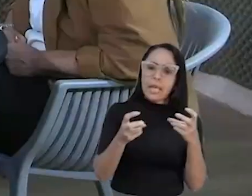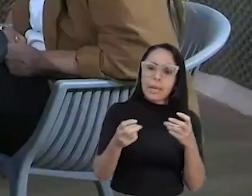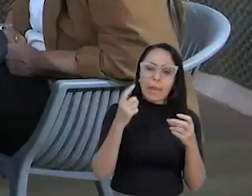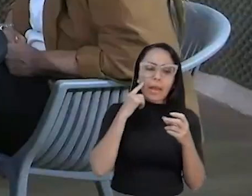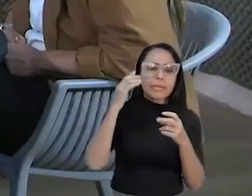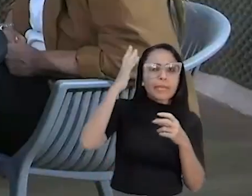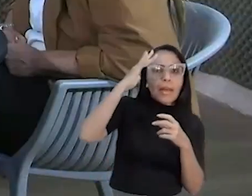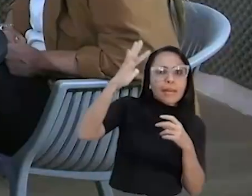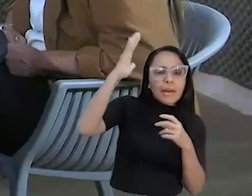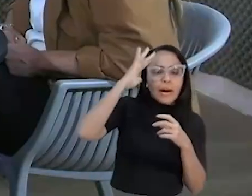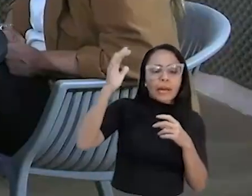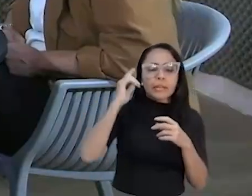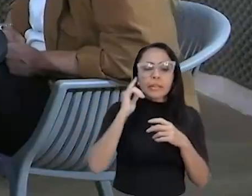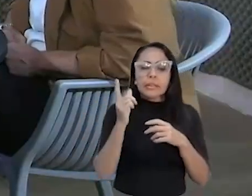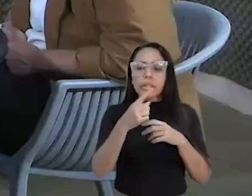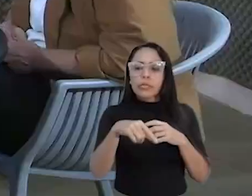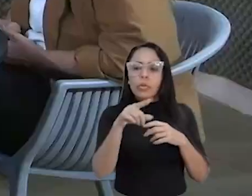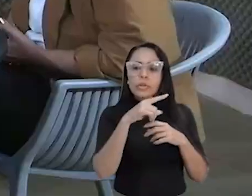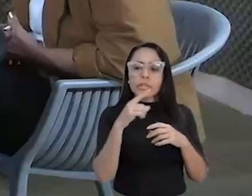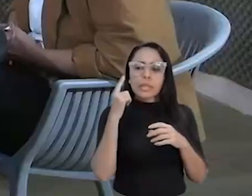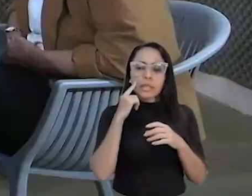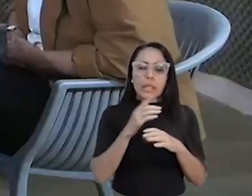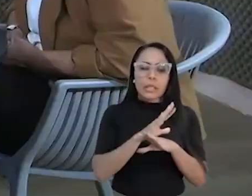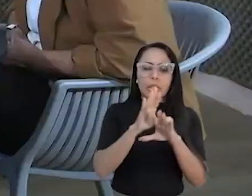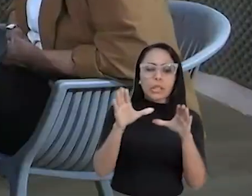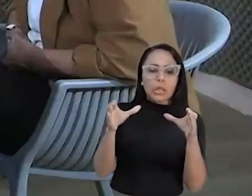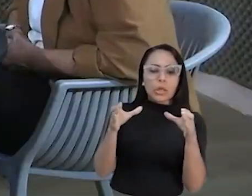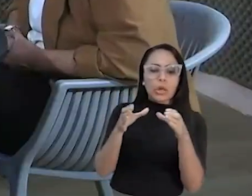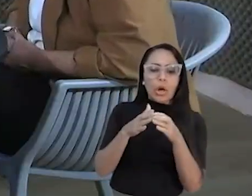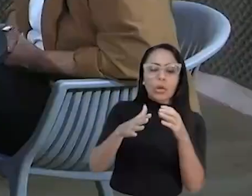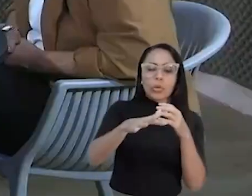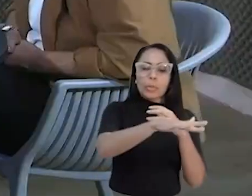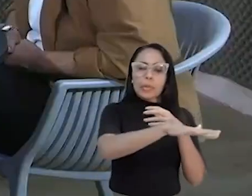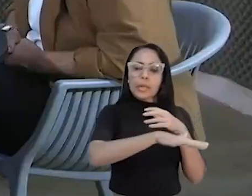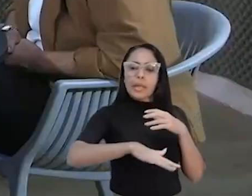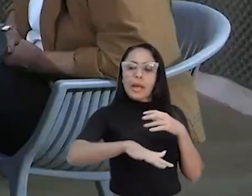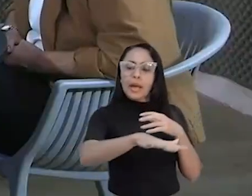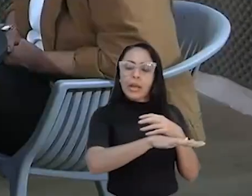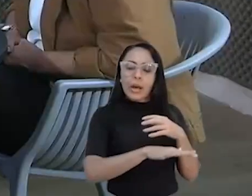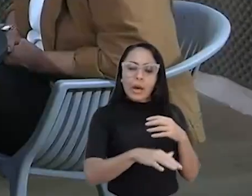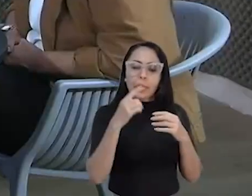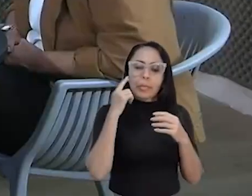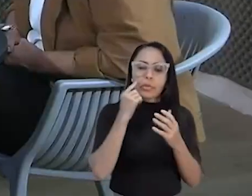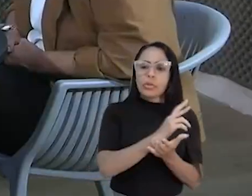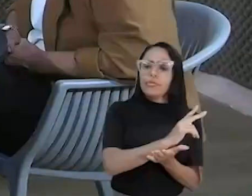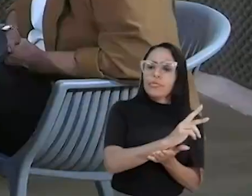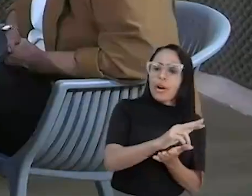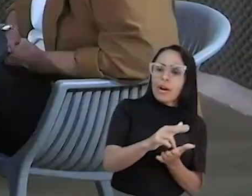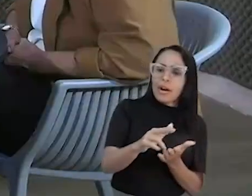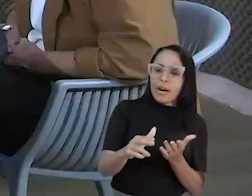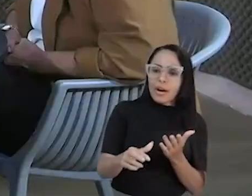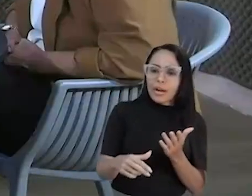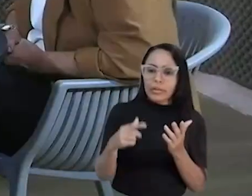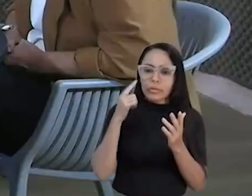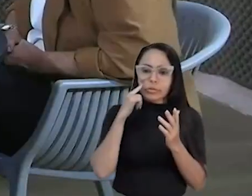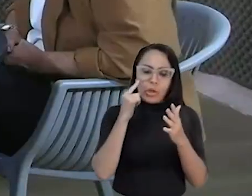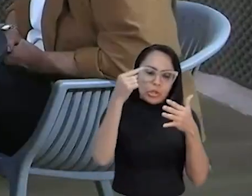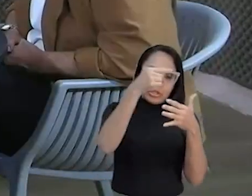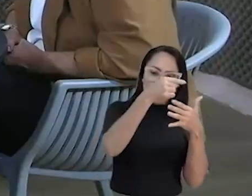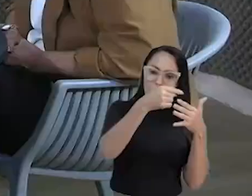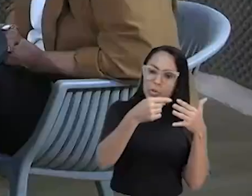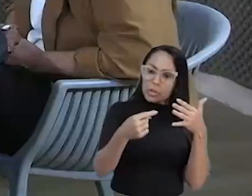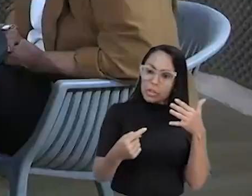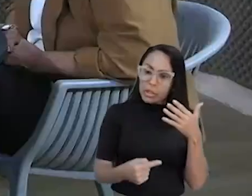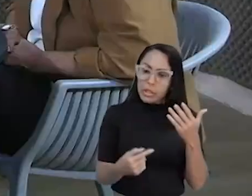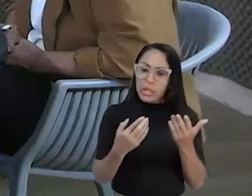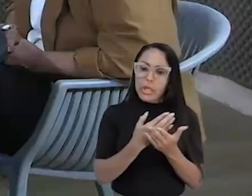essa ideia de você se ambientar. Então, a gente cria uma atmosfera por meio de vários dispositivos, ou como a